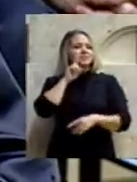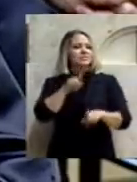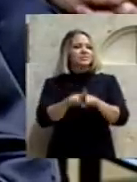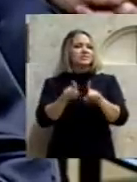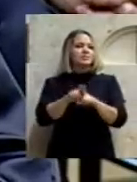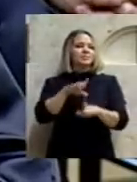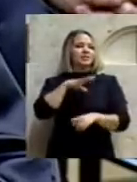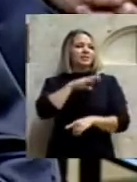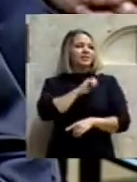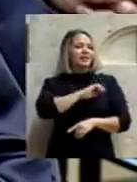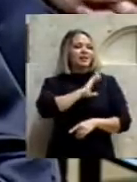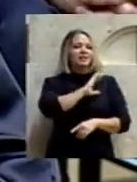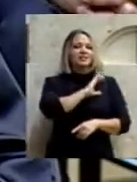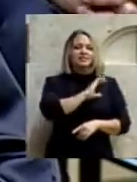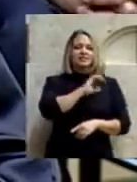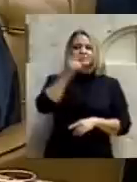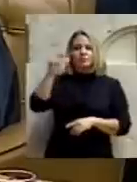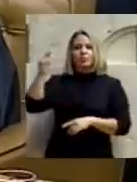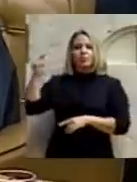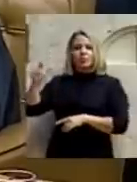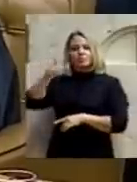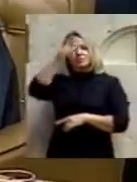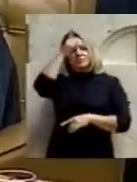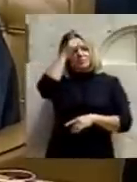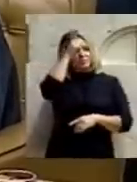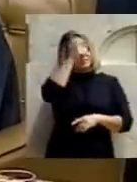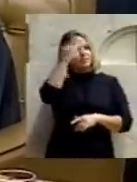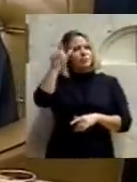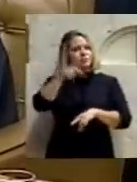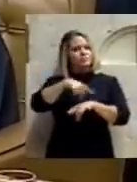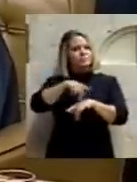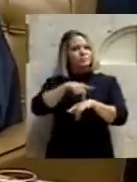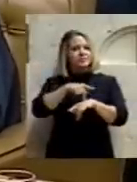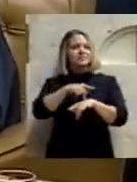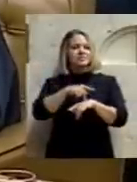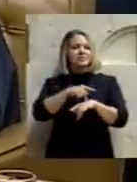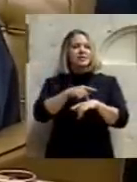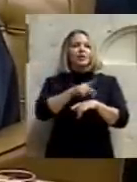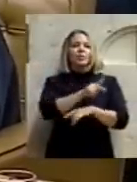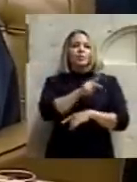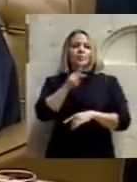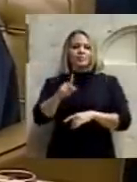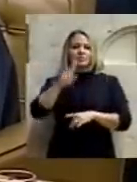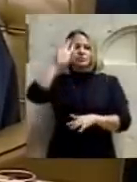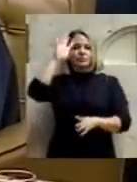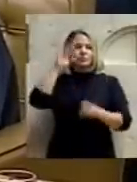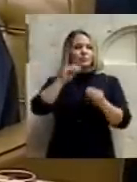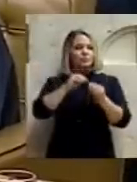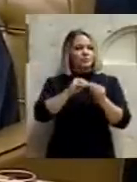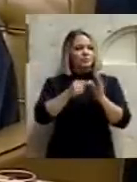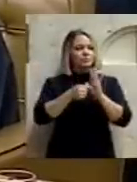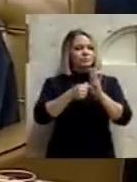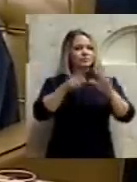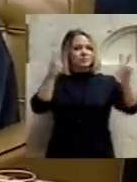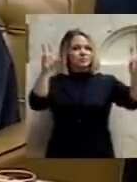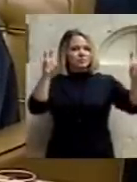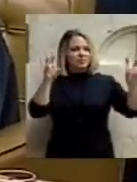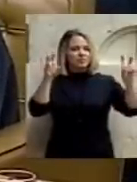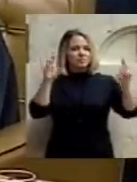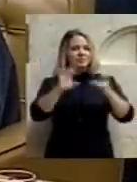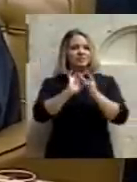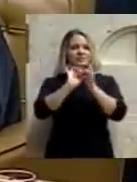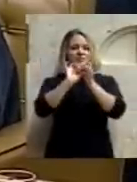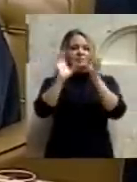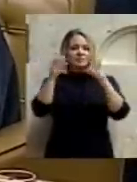Unido, Austrália, Alemanha e países do leste europeu, o professor Peter Russell concluiu, ao abordar o tema da independência